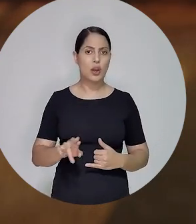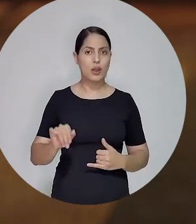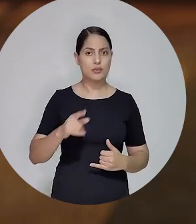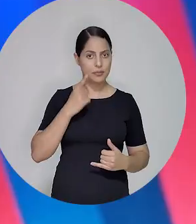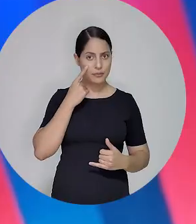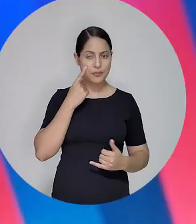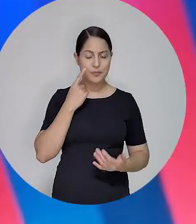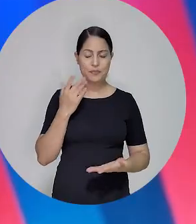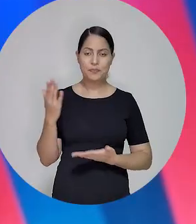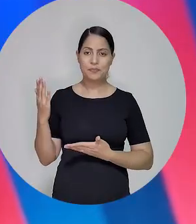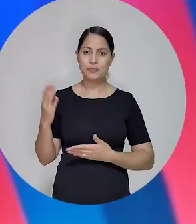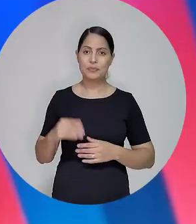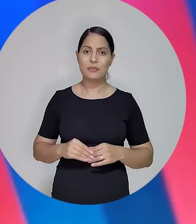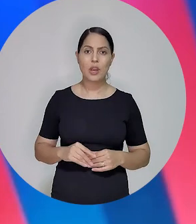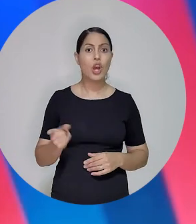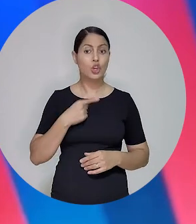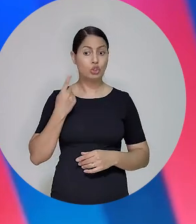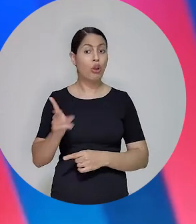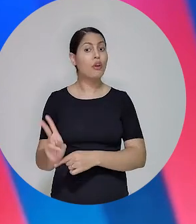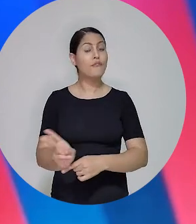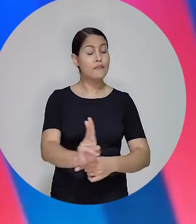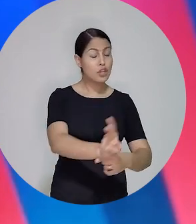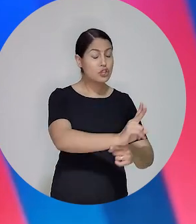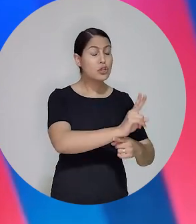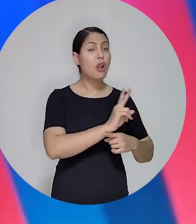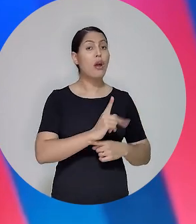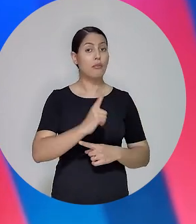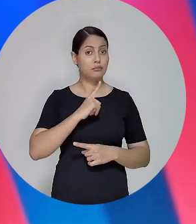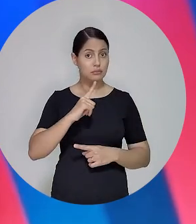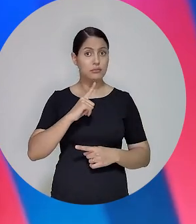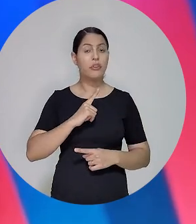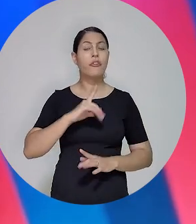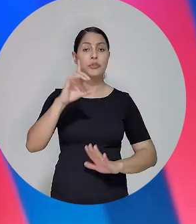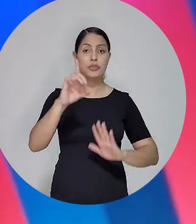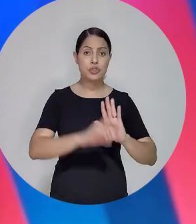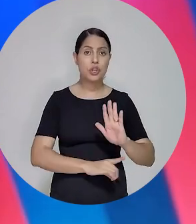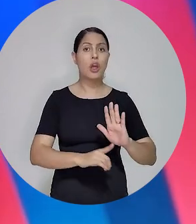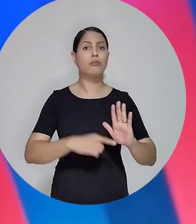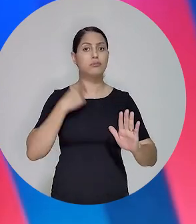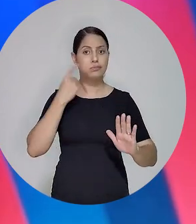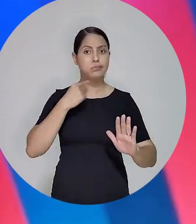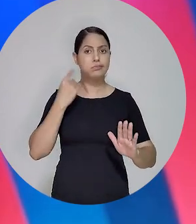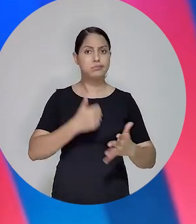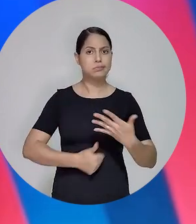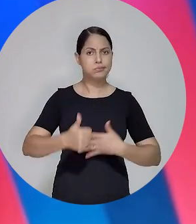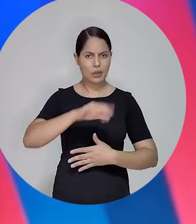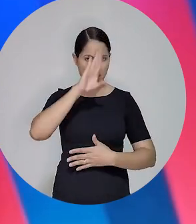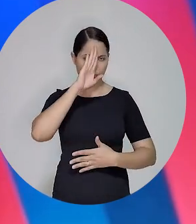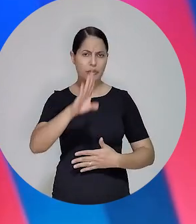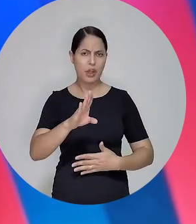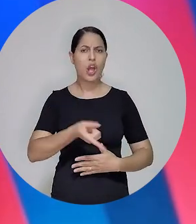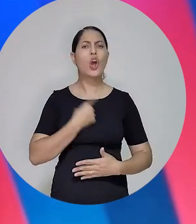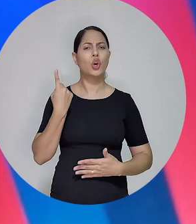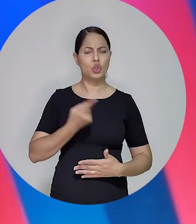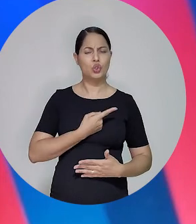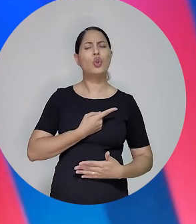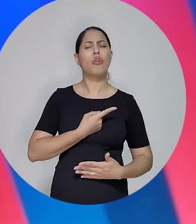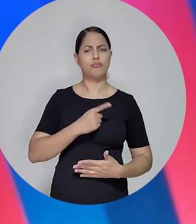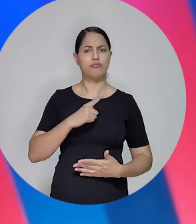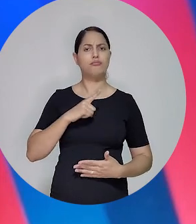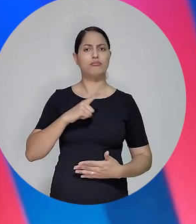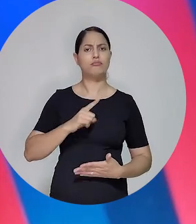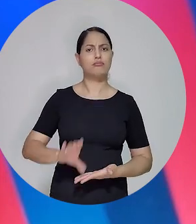advocacia. Nós estamos vigilantes. A questão dos honorários, assim como todas as prerrogativas, direitos e prerrogativas da advocacia brasileira são prioridades. É uma